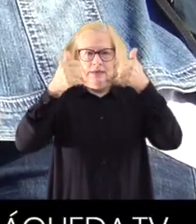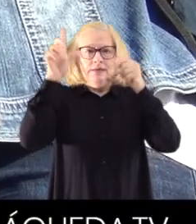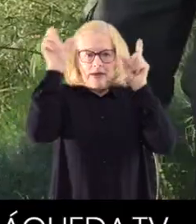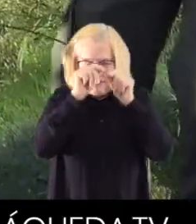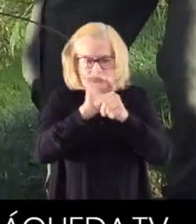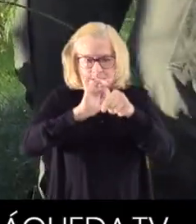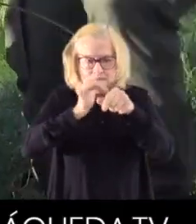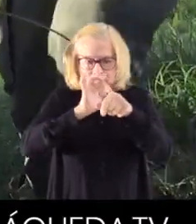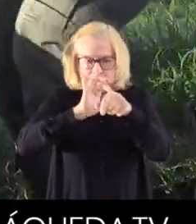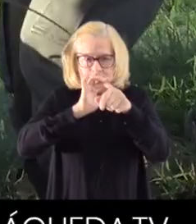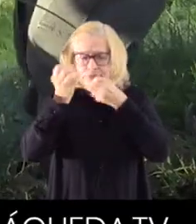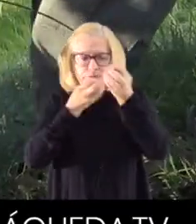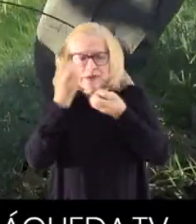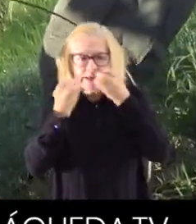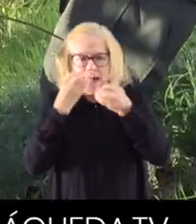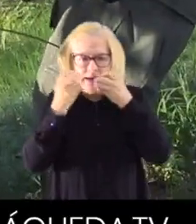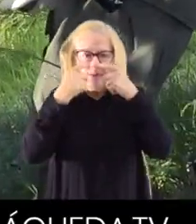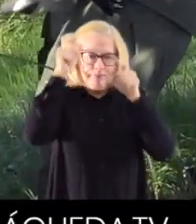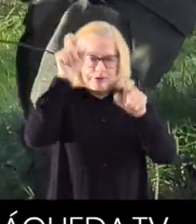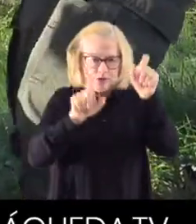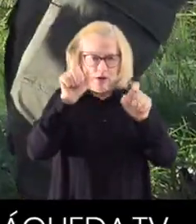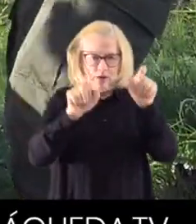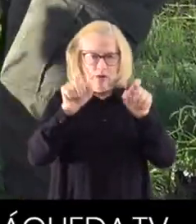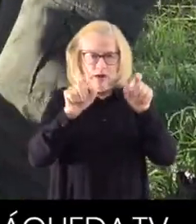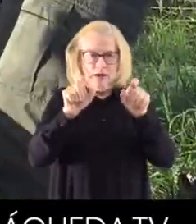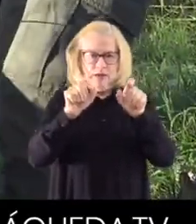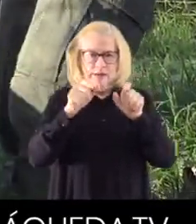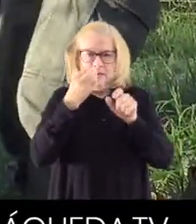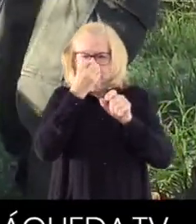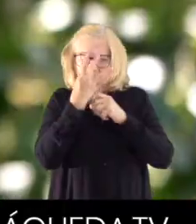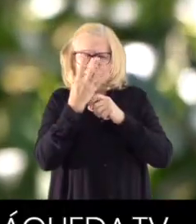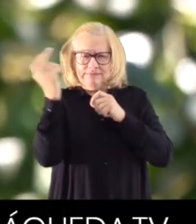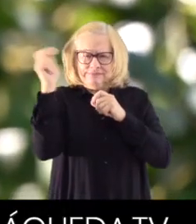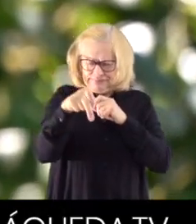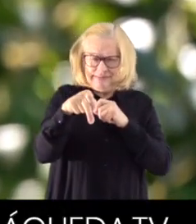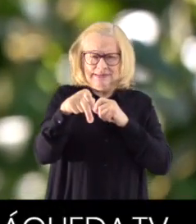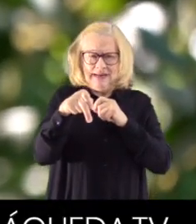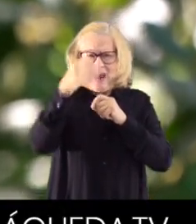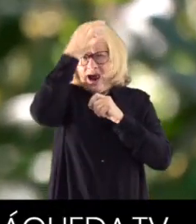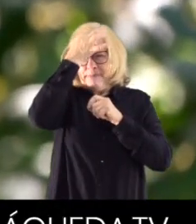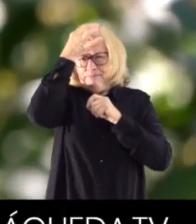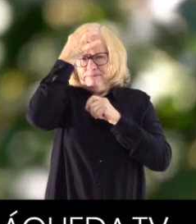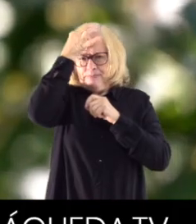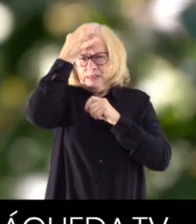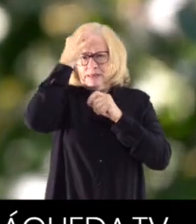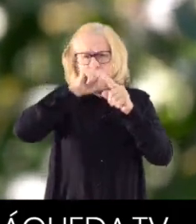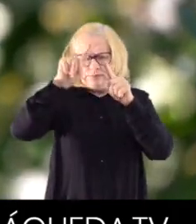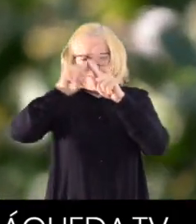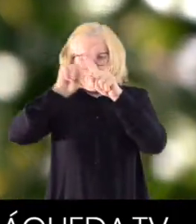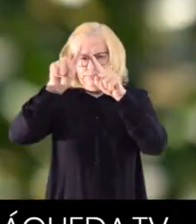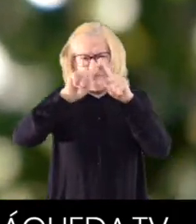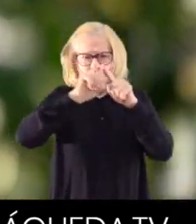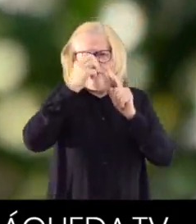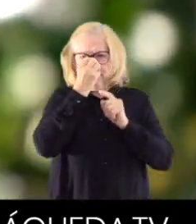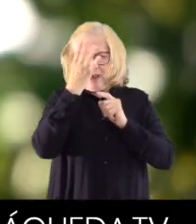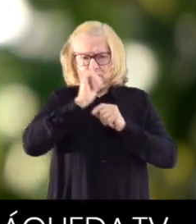junto à população. As espécies invasoras são uma das principais ameaças à biodiversidade a nível global e o